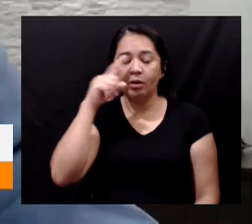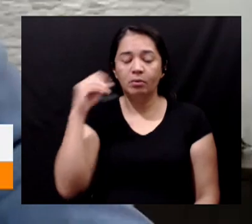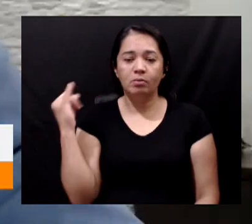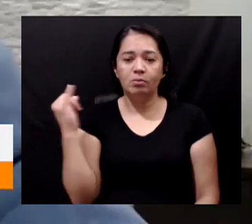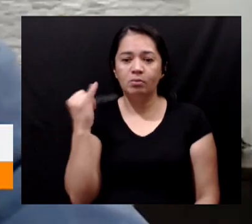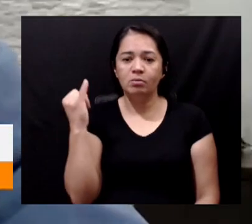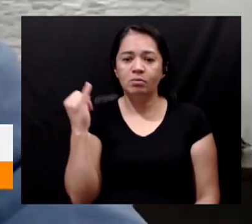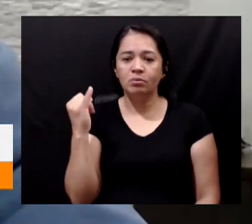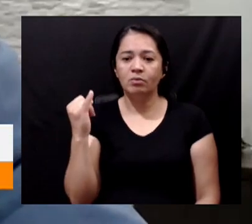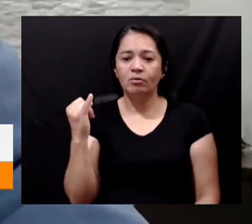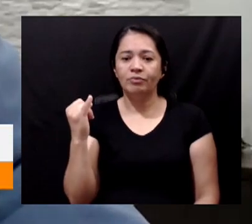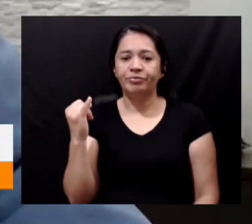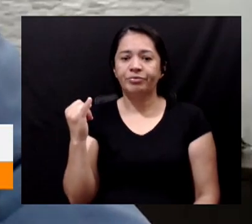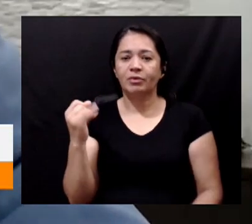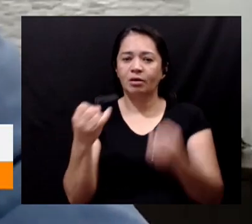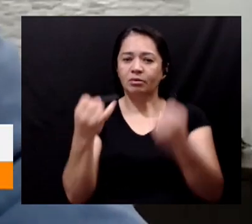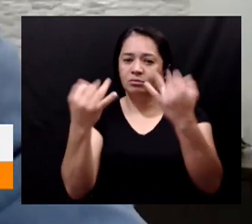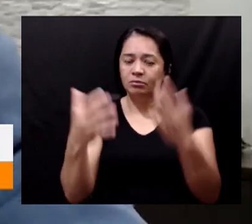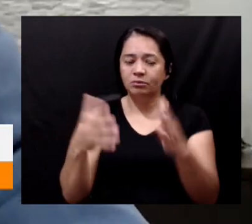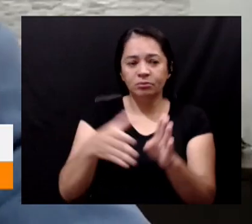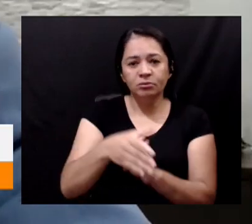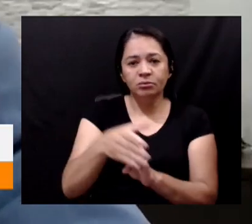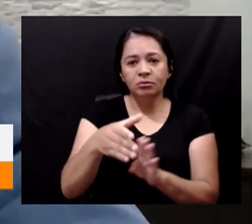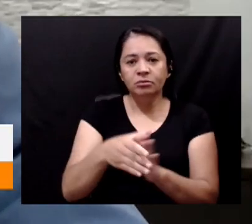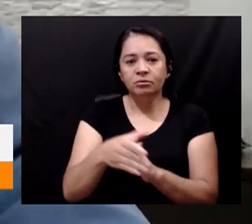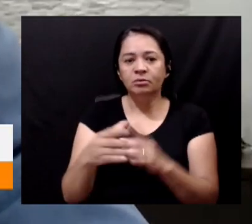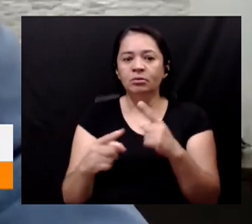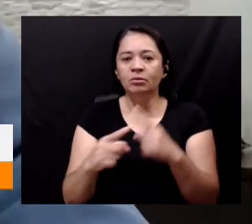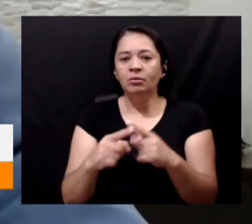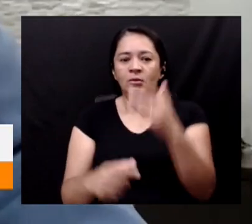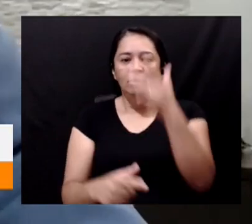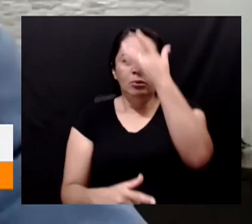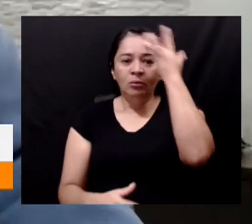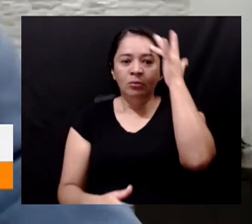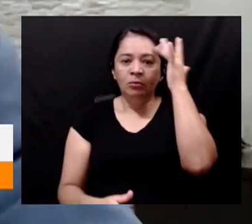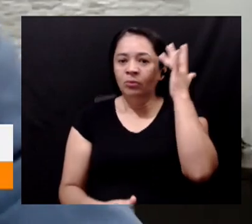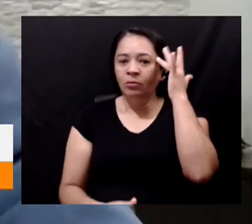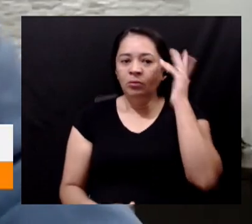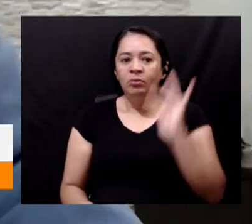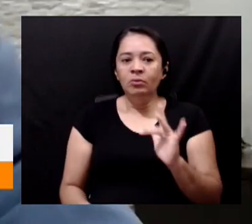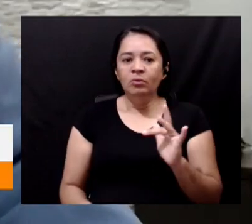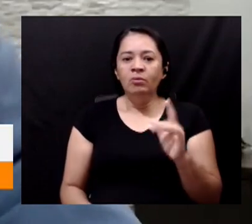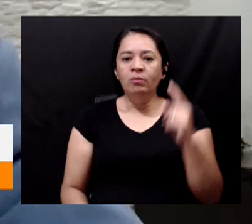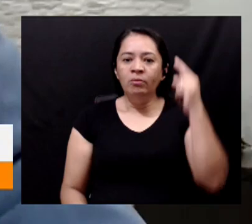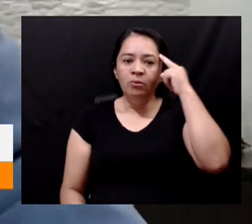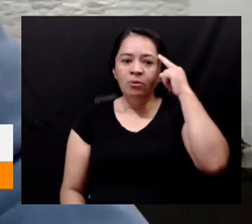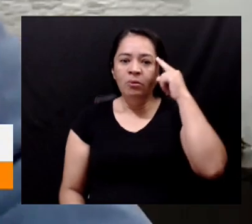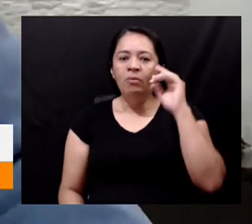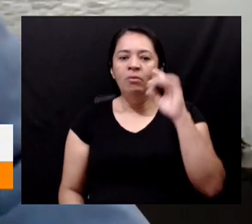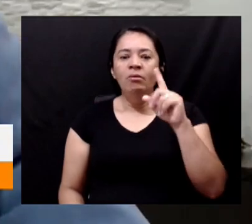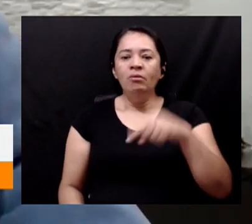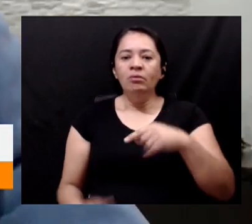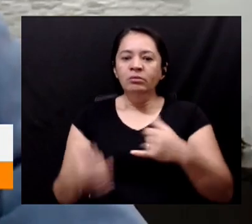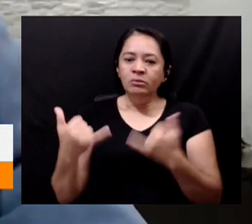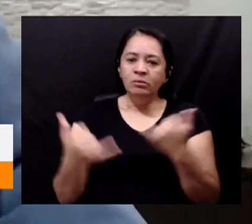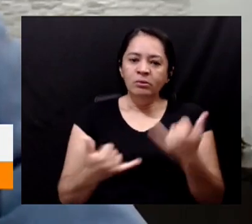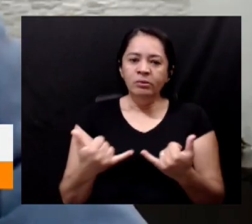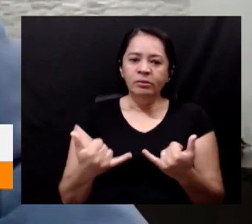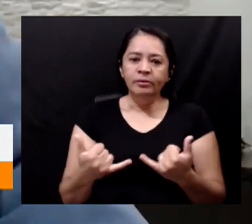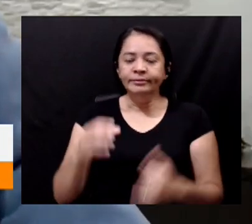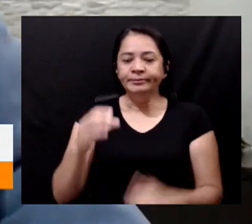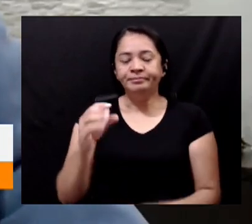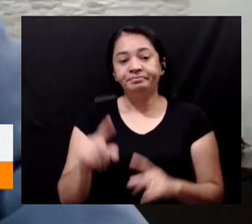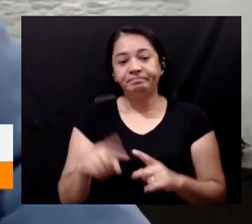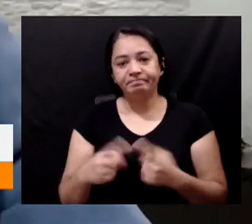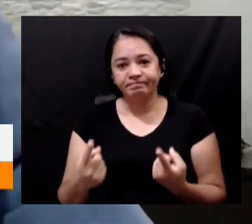essa orientação, porque tem muita gente que não sabe, acha que realmente é uma brincadeira, é inocente, que vai, enfim, ocasionar